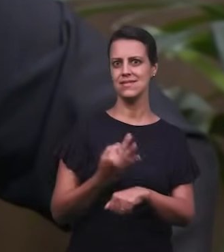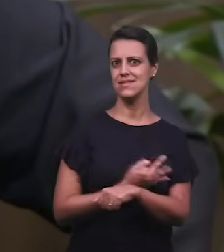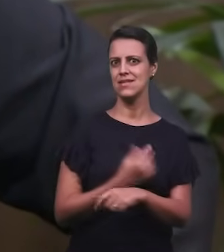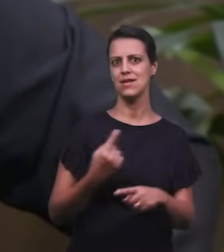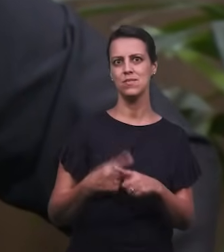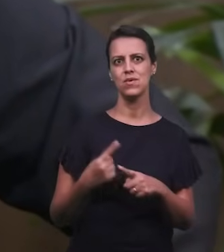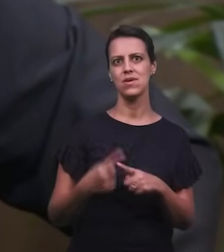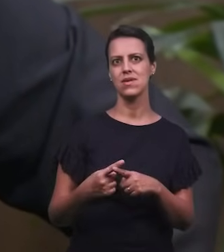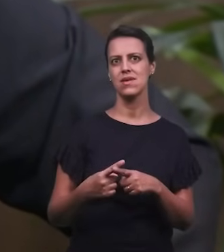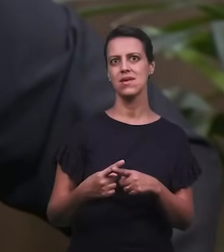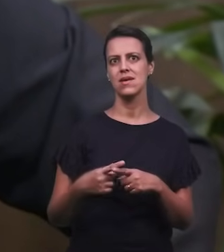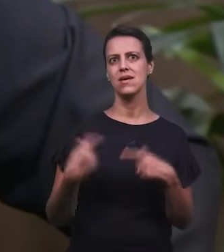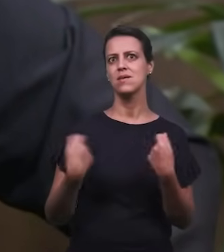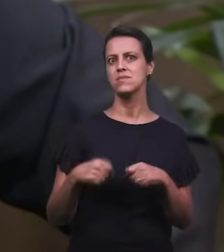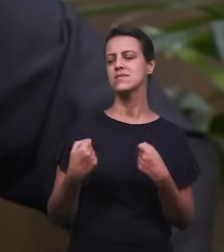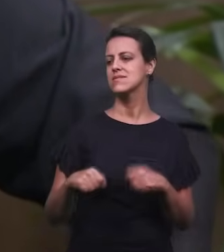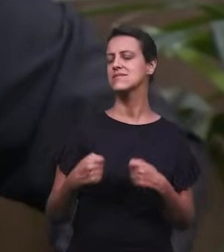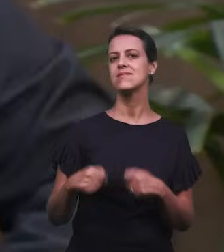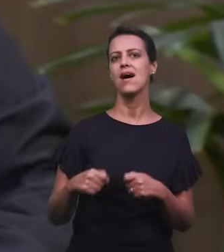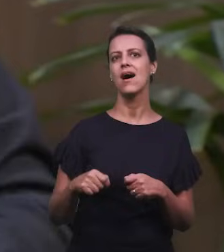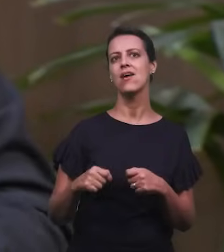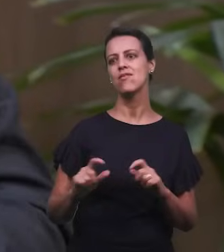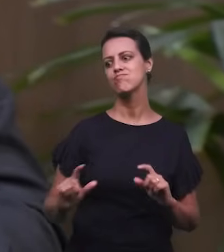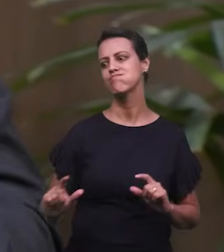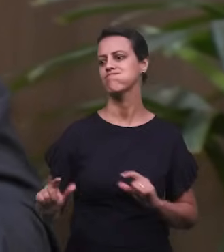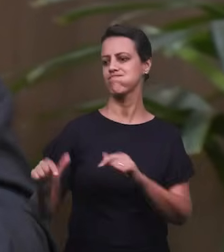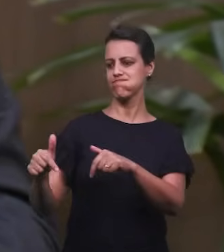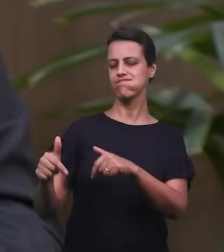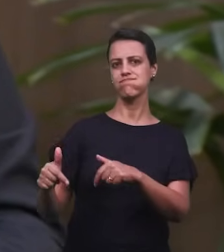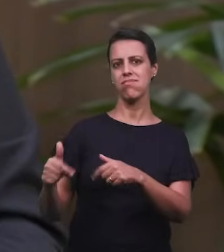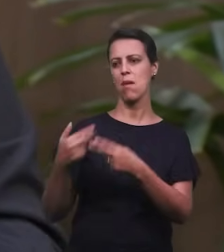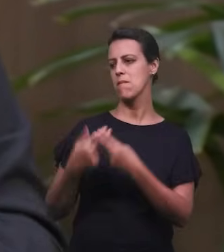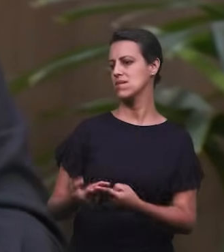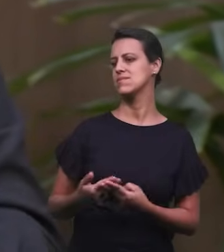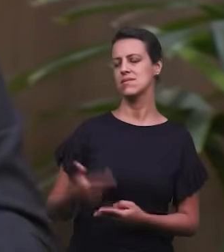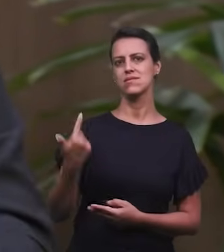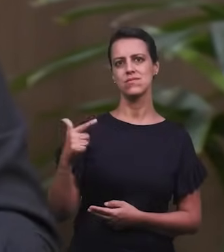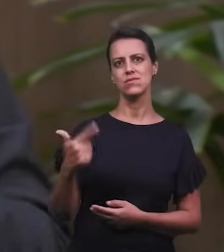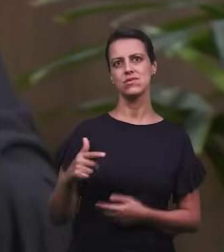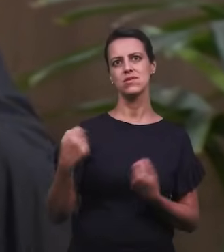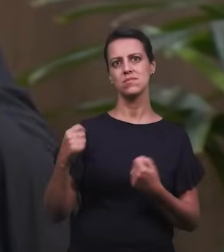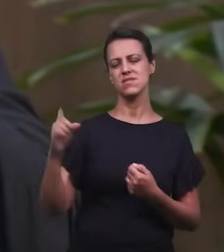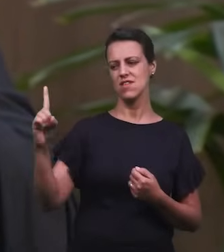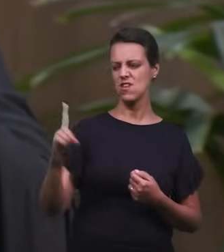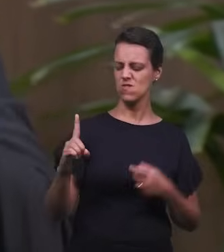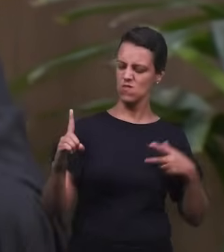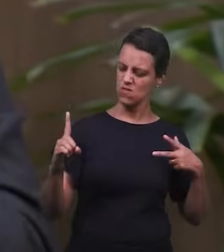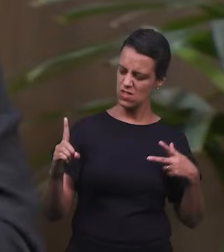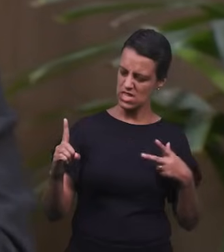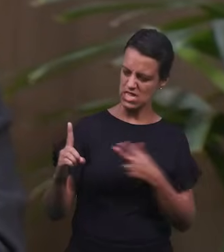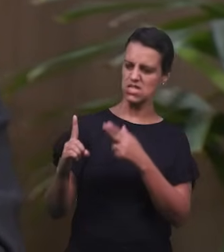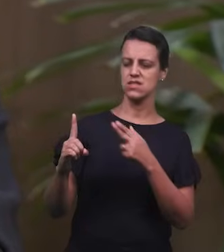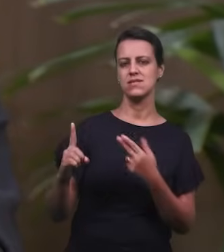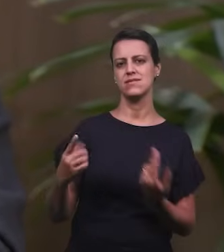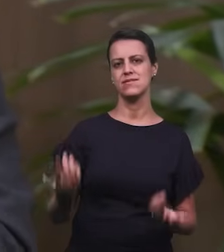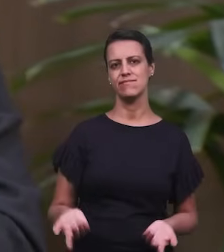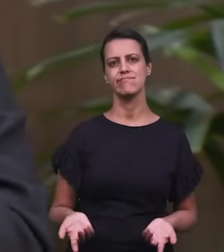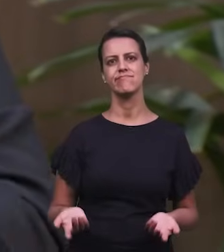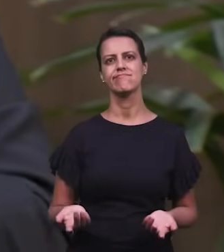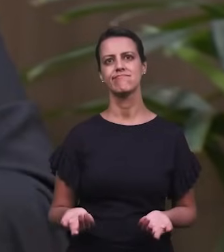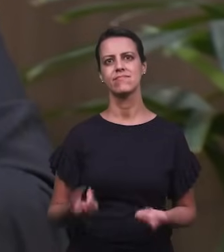Então, assim, quer dizer, dizendo exatamente, né, mostrando ali uma certa intolerância, uma certa inflexibilidade, né?